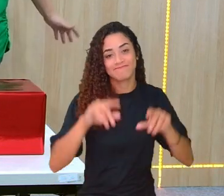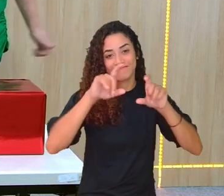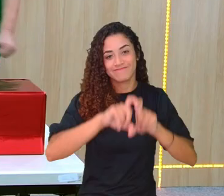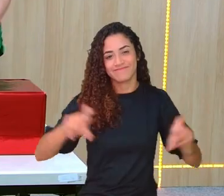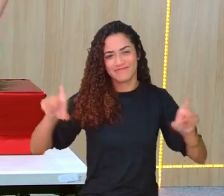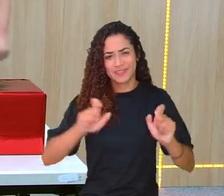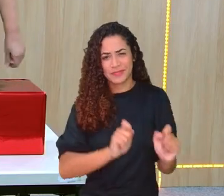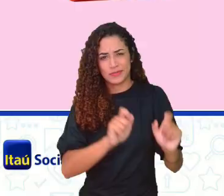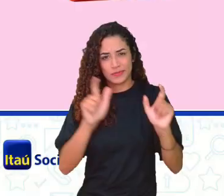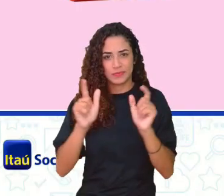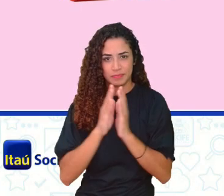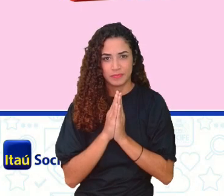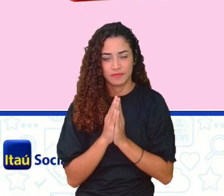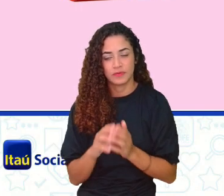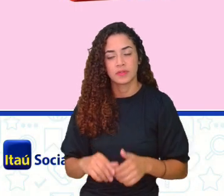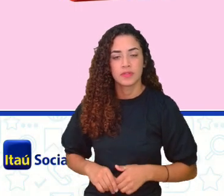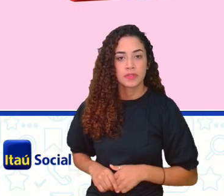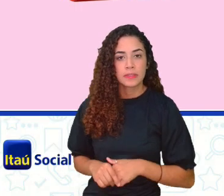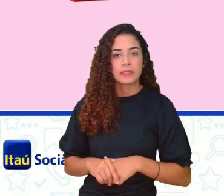um zoom aí.